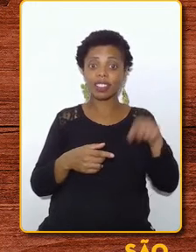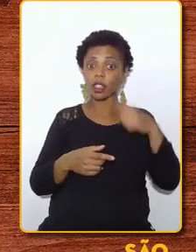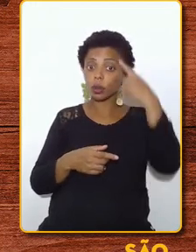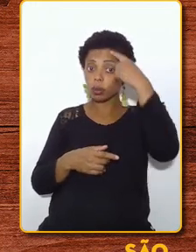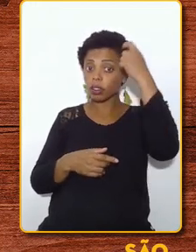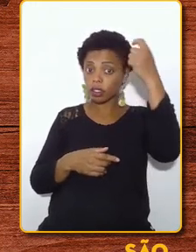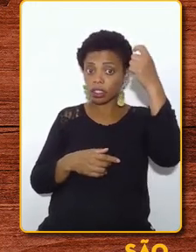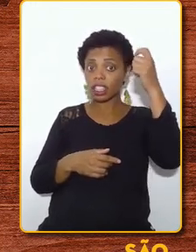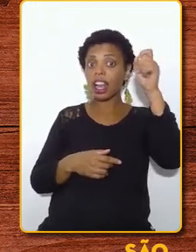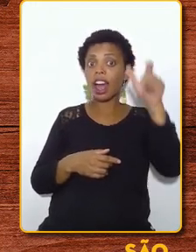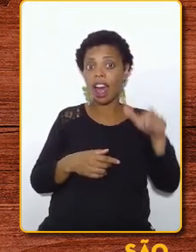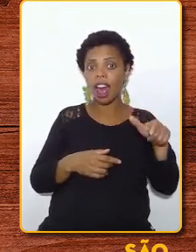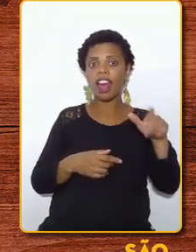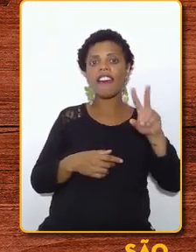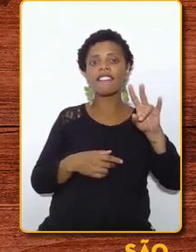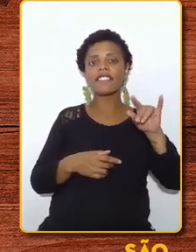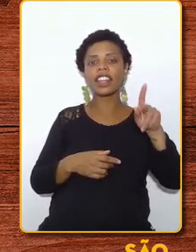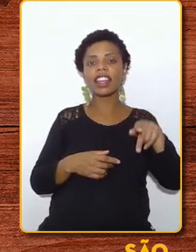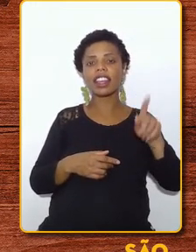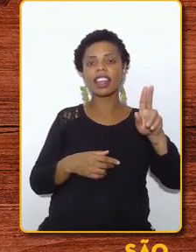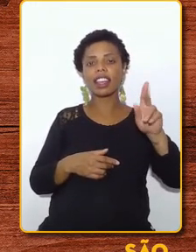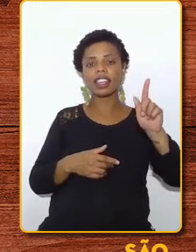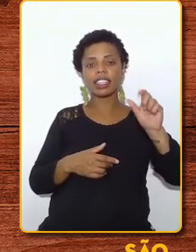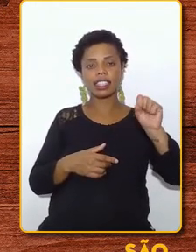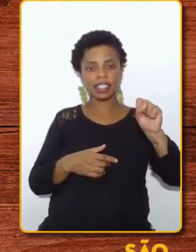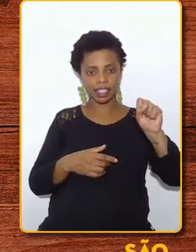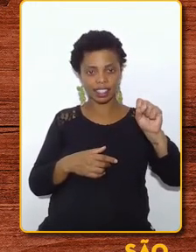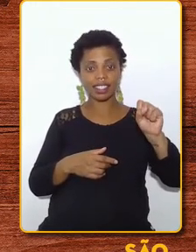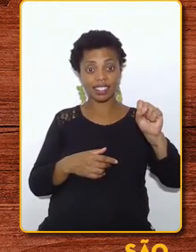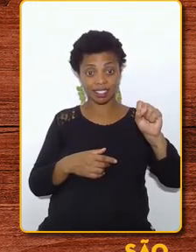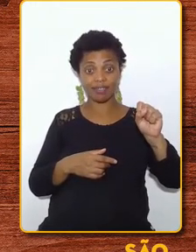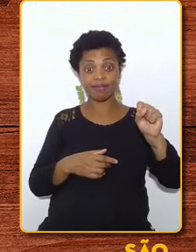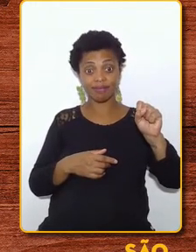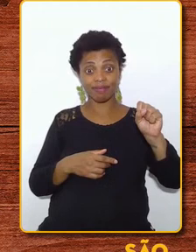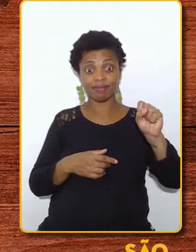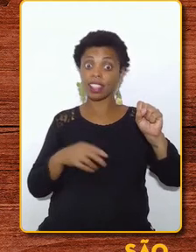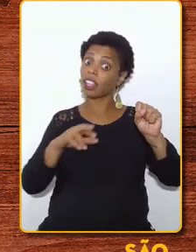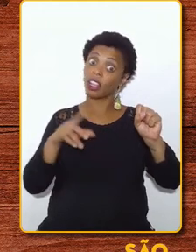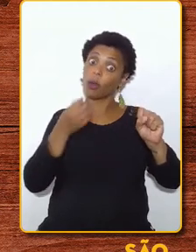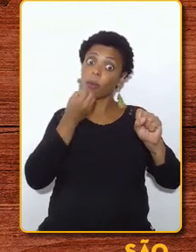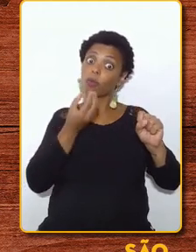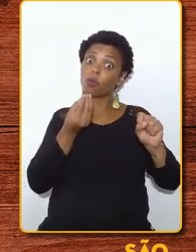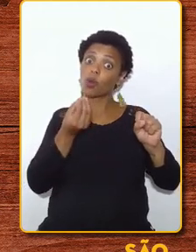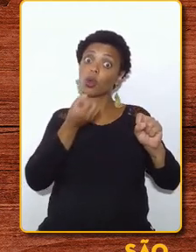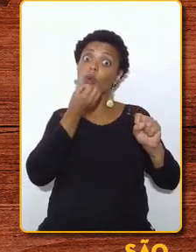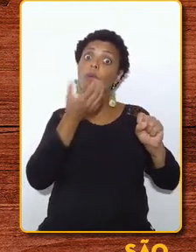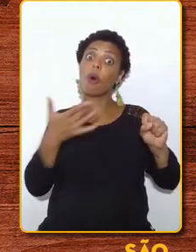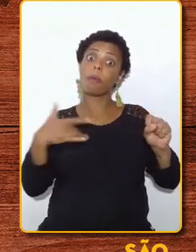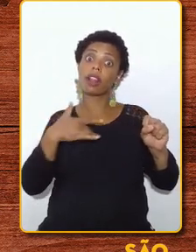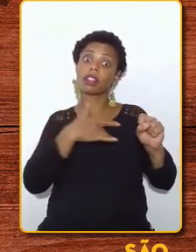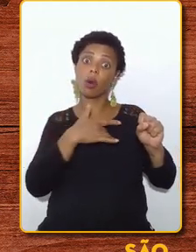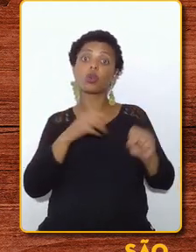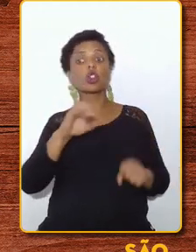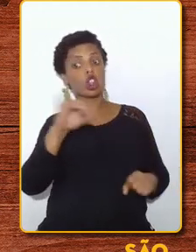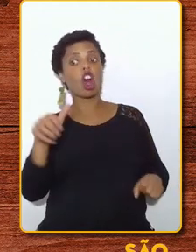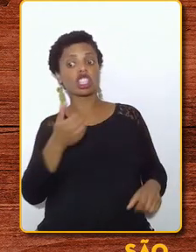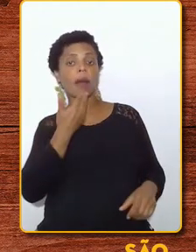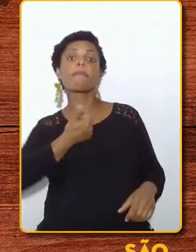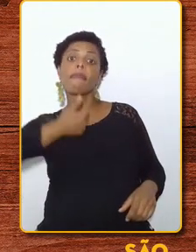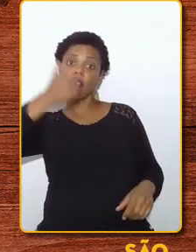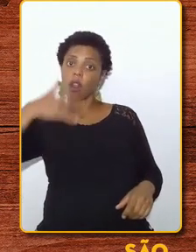vikings. Não é isso? E que não faz tão bem assim para a saúde como faz a soja. O